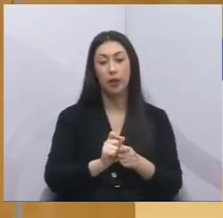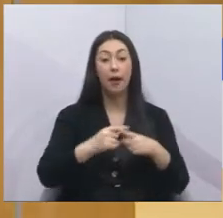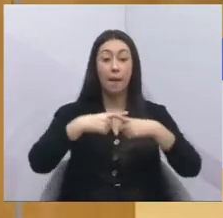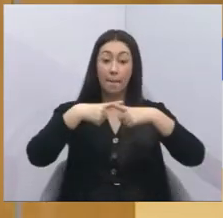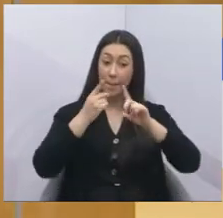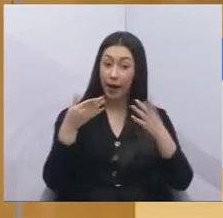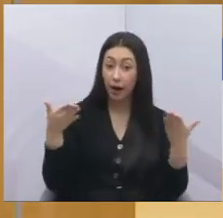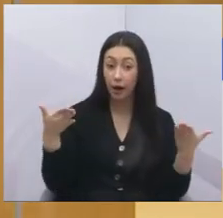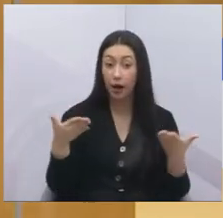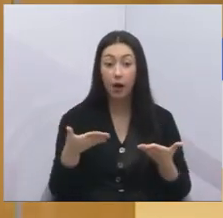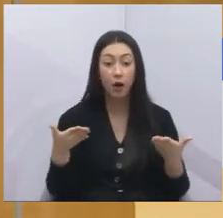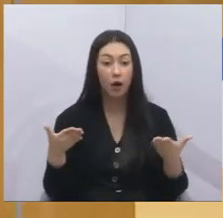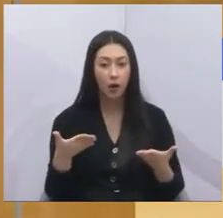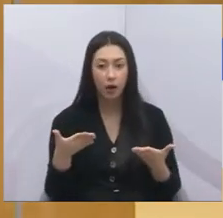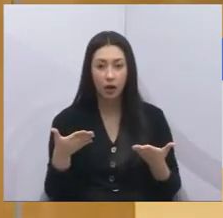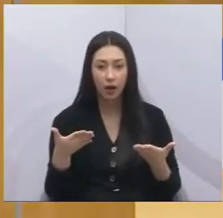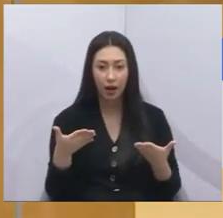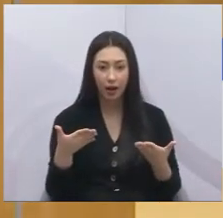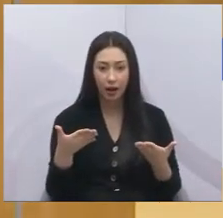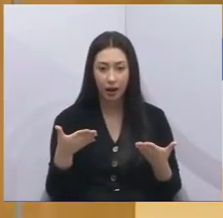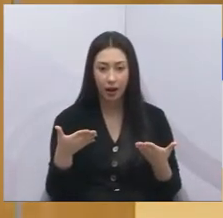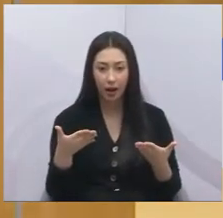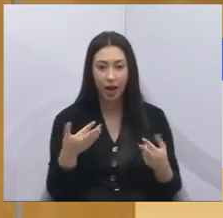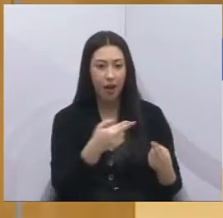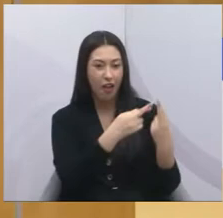Mas agora, transferir